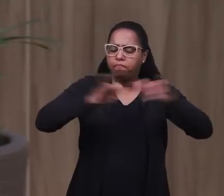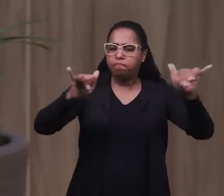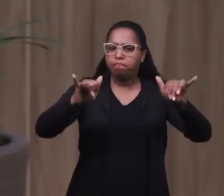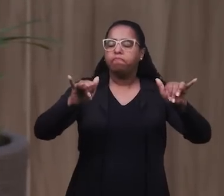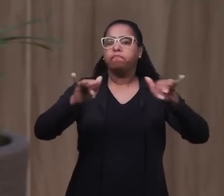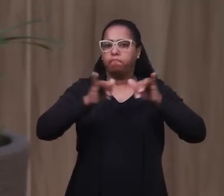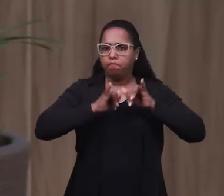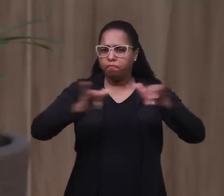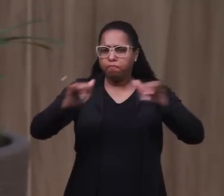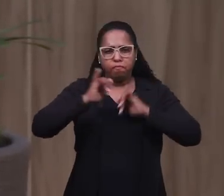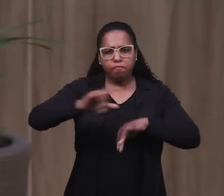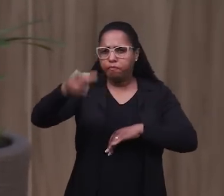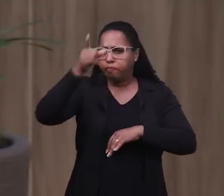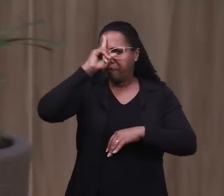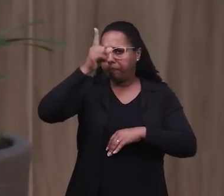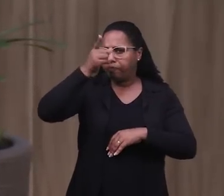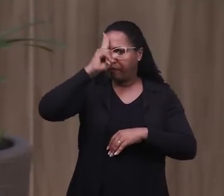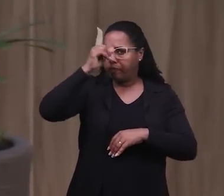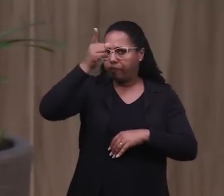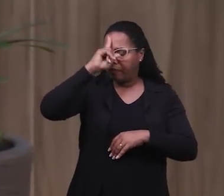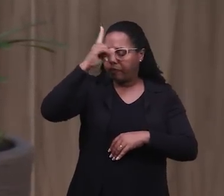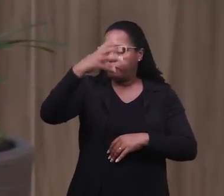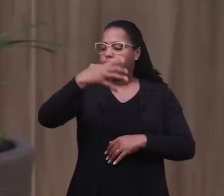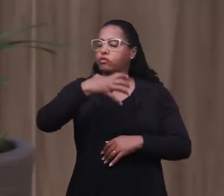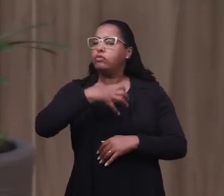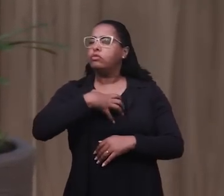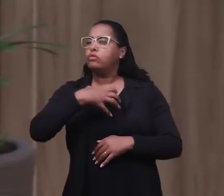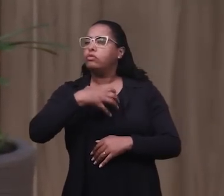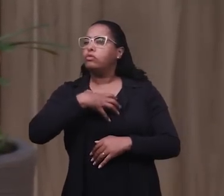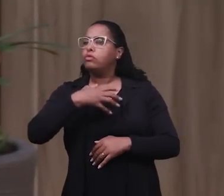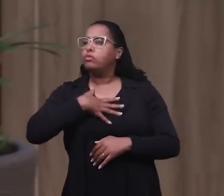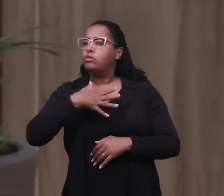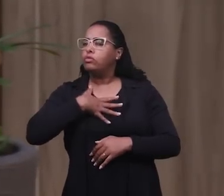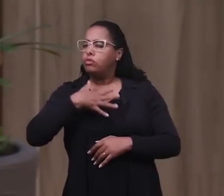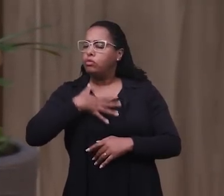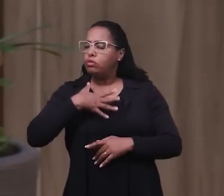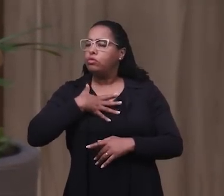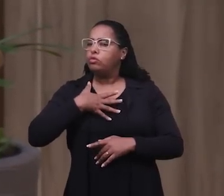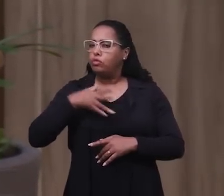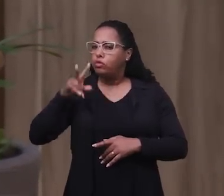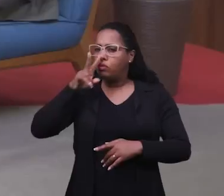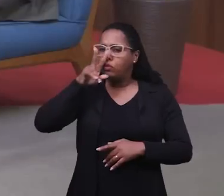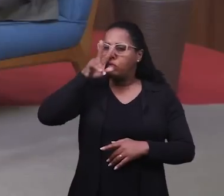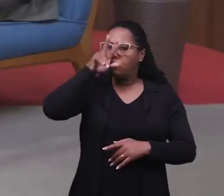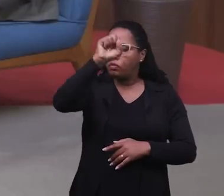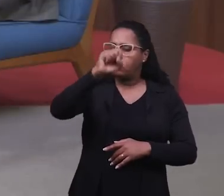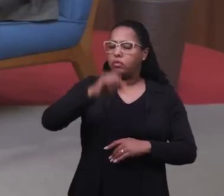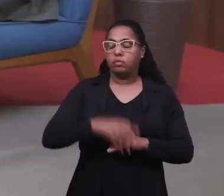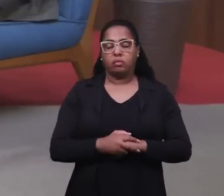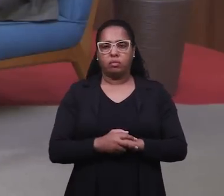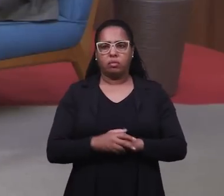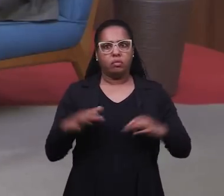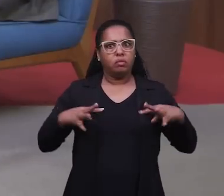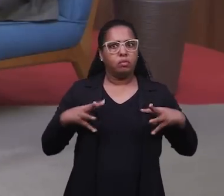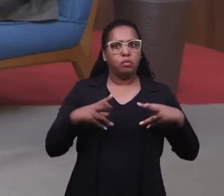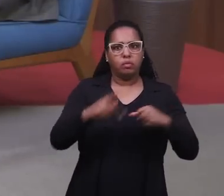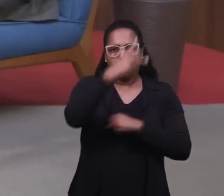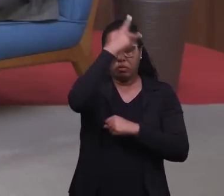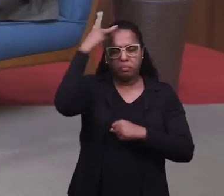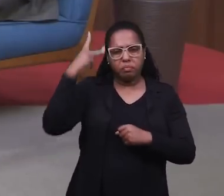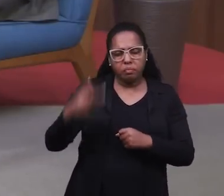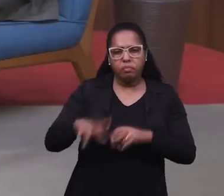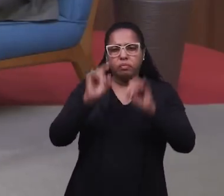avisos que estão sendo dados diariamente e de forma tão intensa. Todas as pessoas,